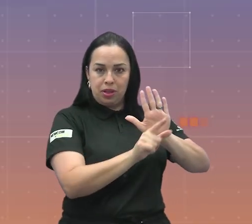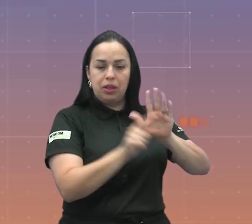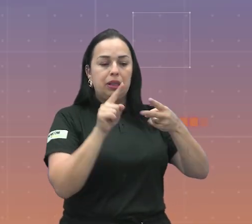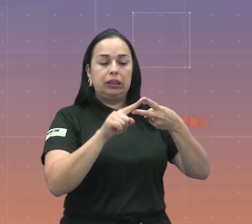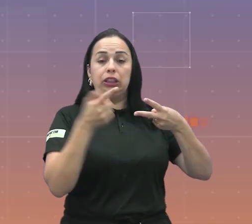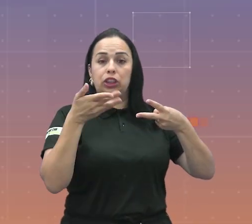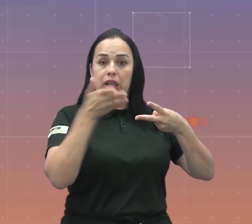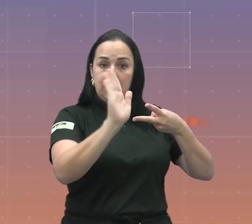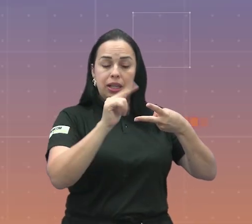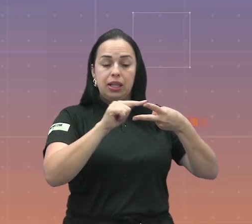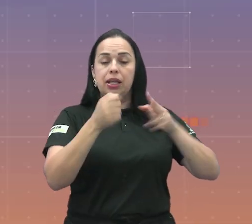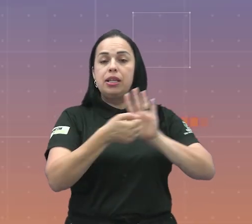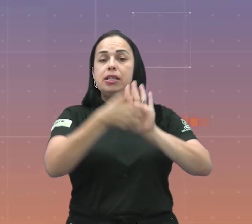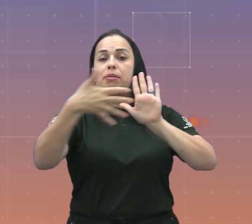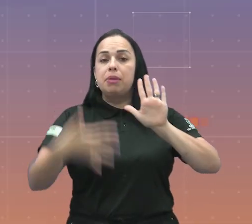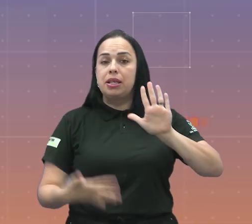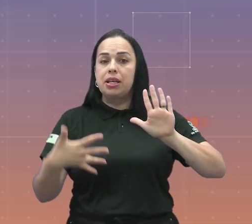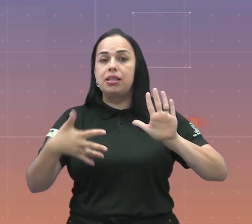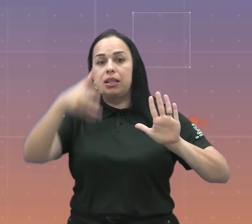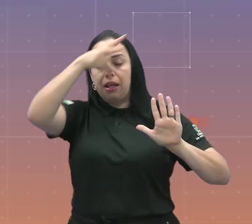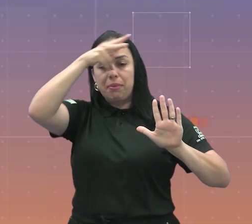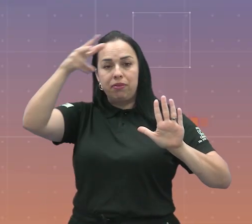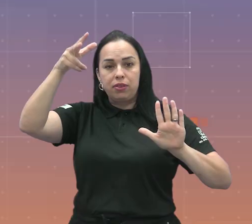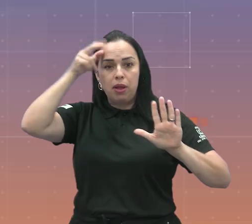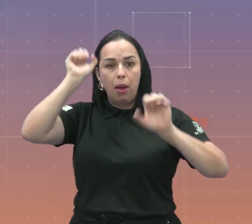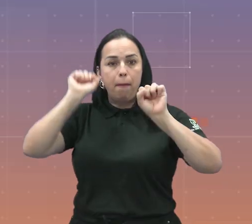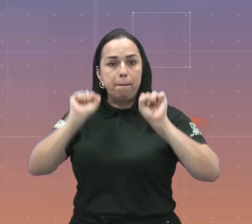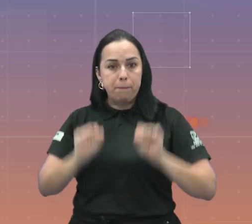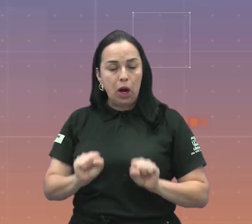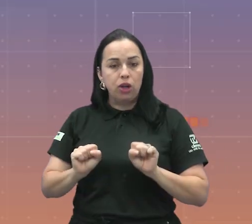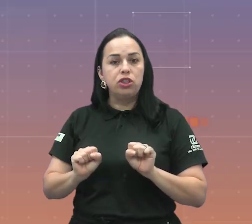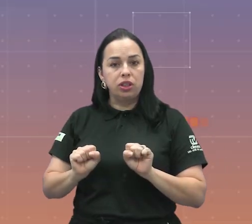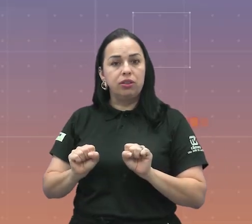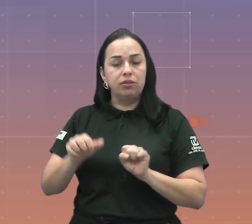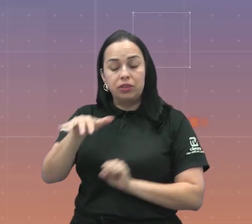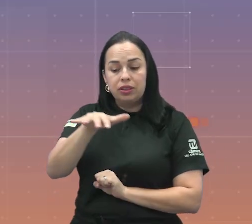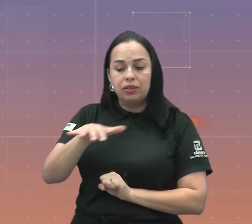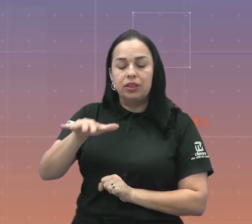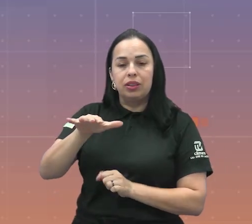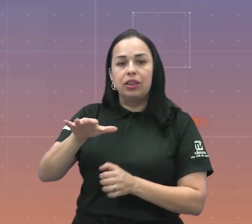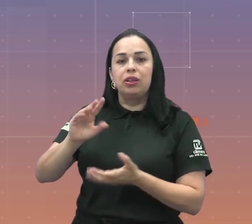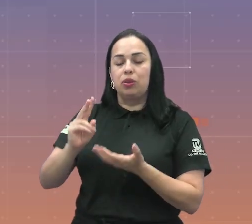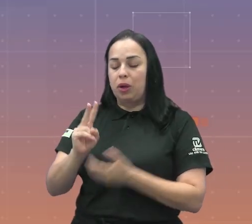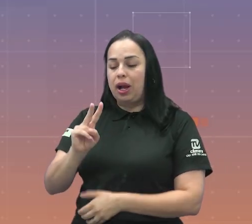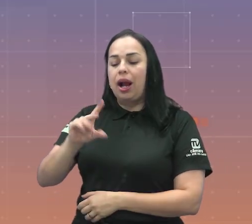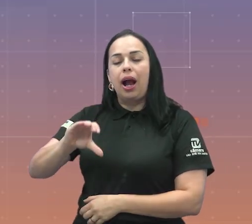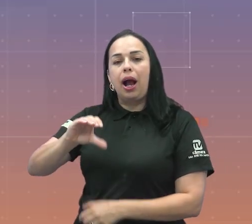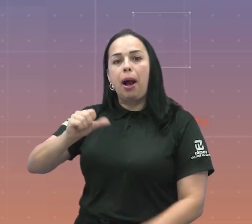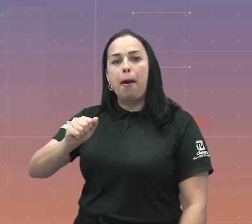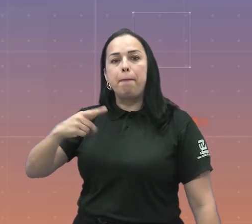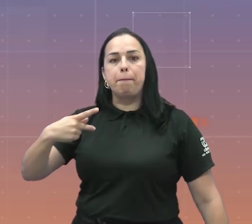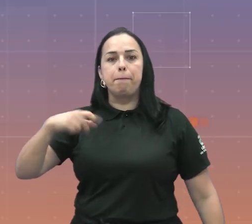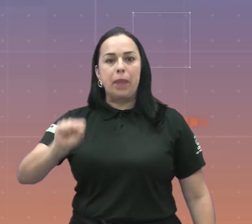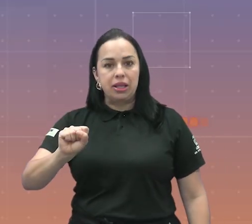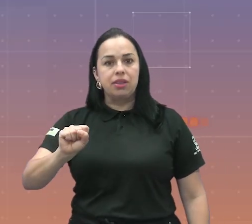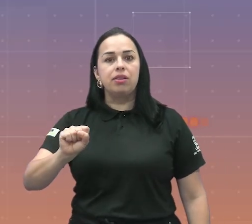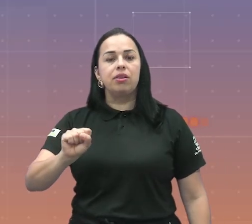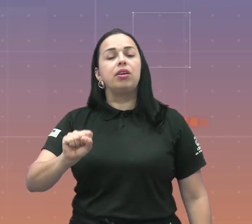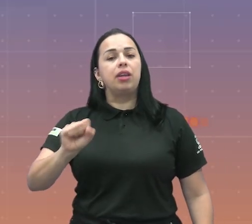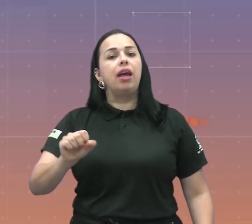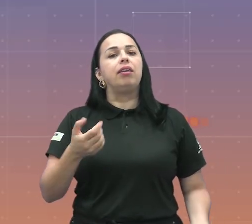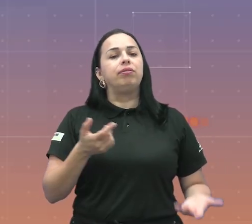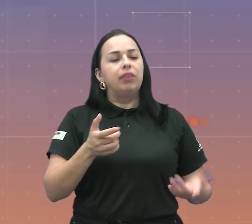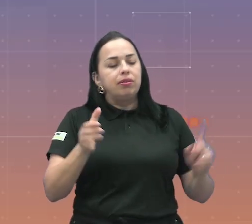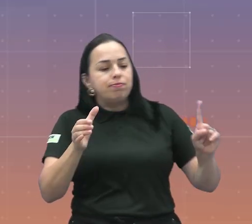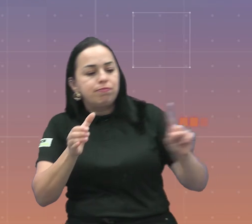de lei que autoriza o Poder Executivo a criar dentro dos Centros de Atenção Psicossocial, os CAPs, um programa de reintegração